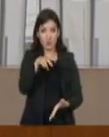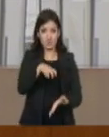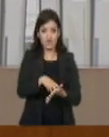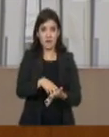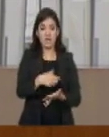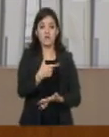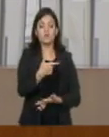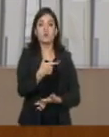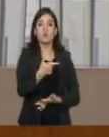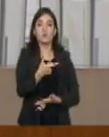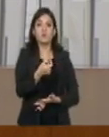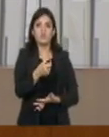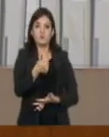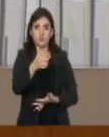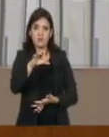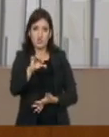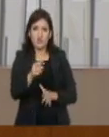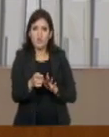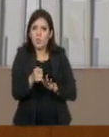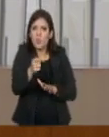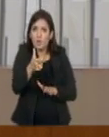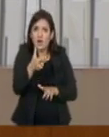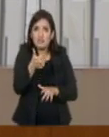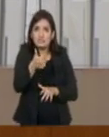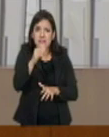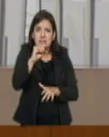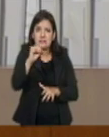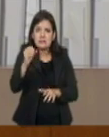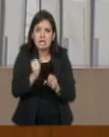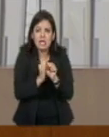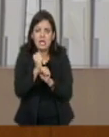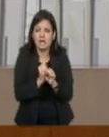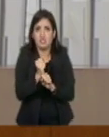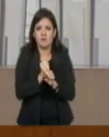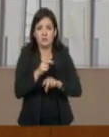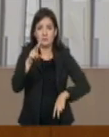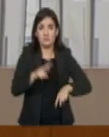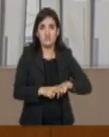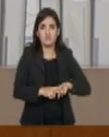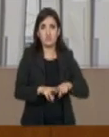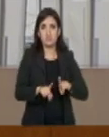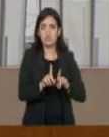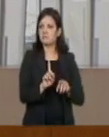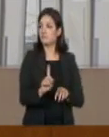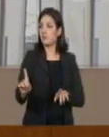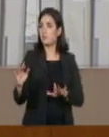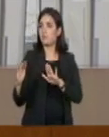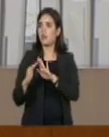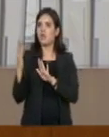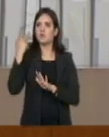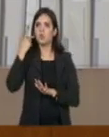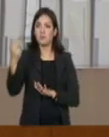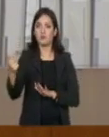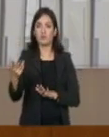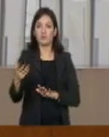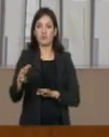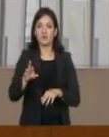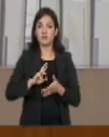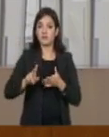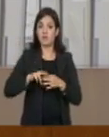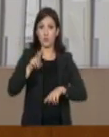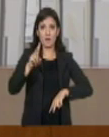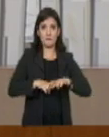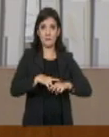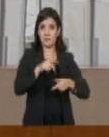anos de prisão e ainda assim saiu solto. E não é a prisão em segunda instância que vai fazer ele